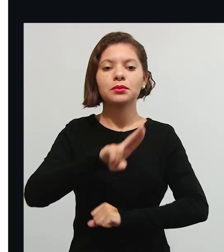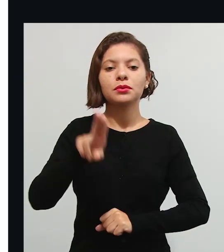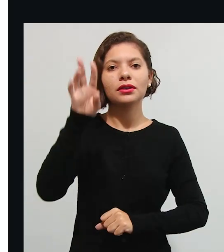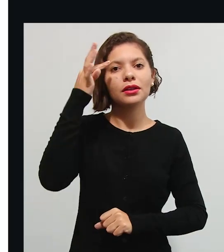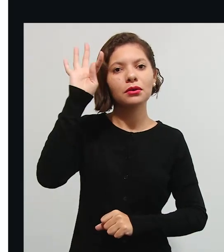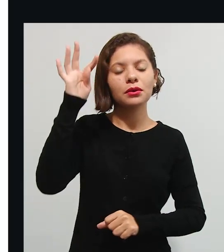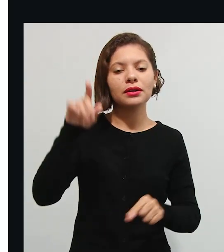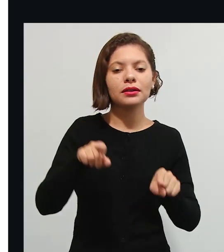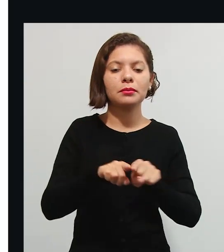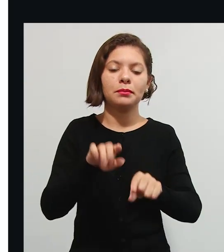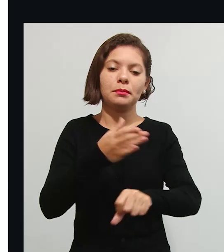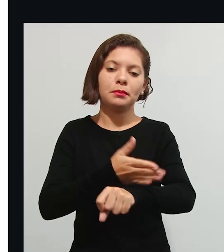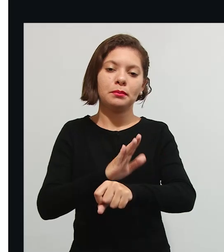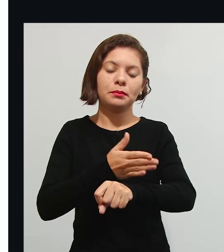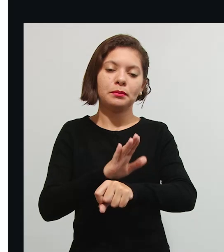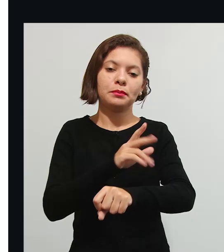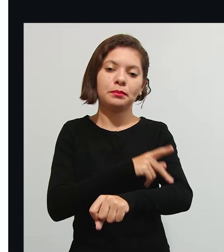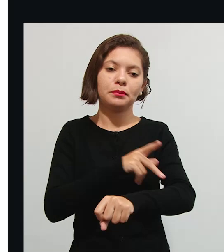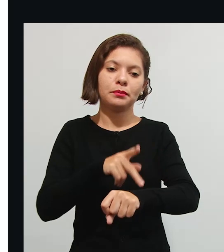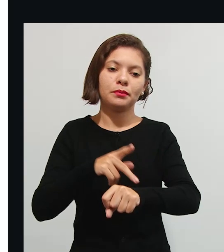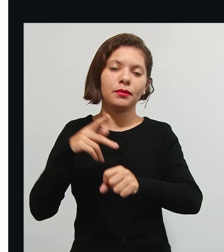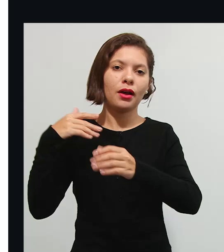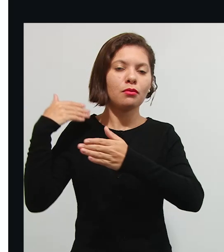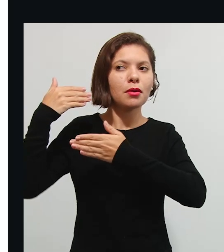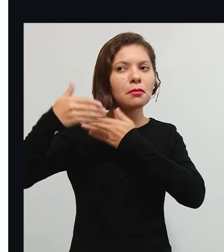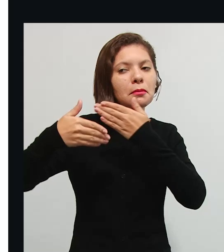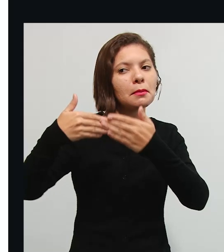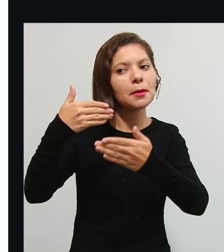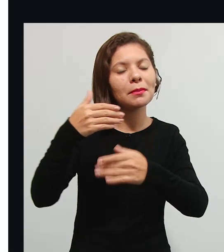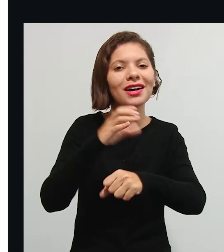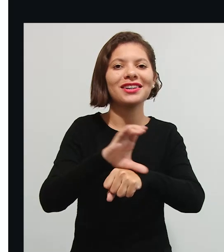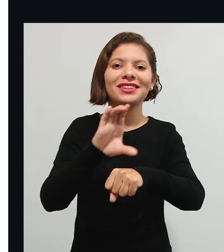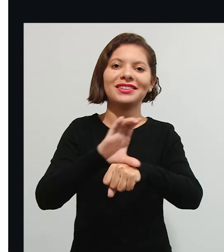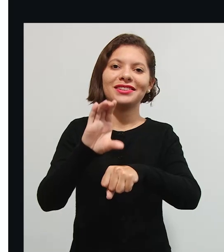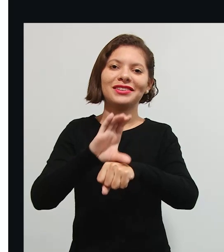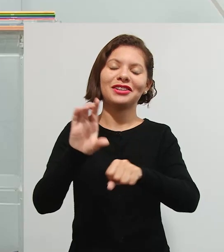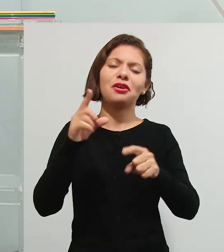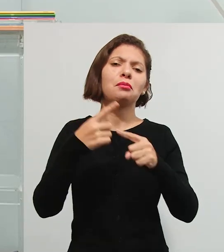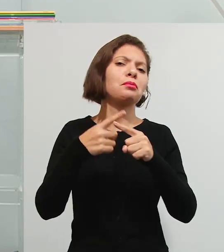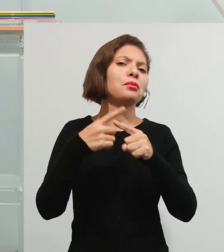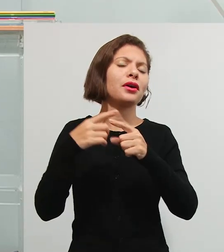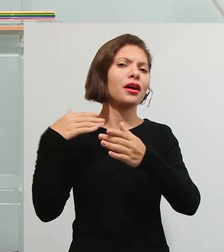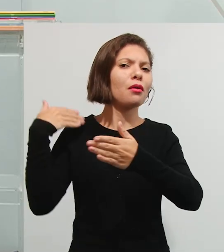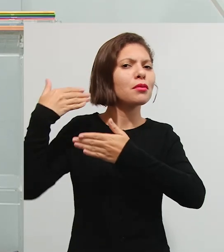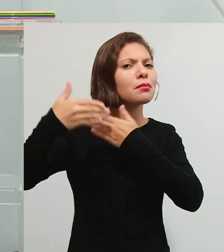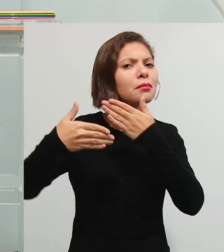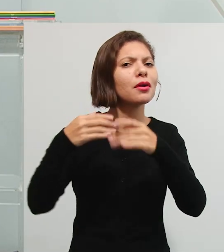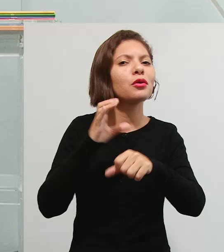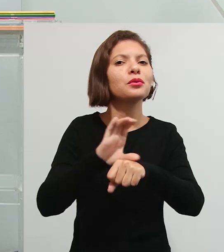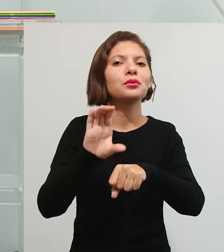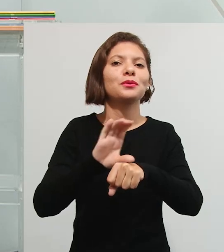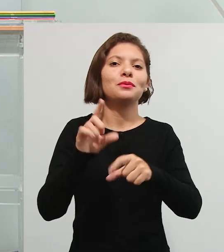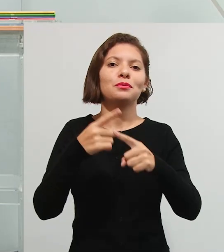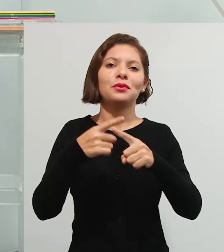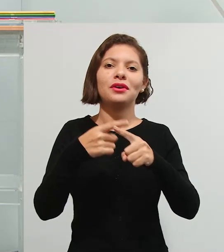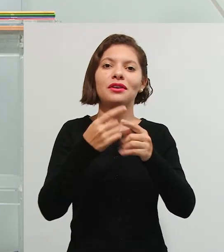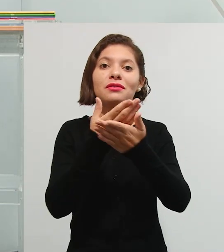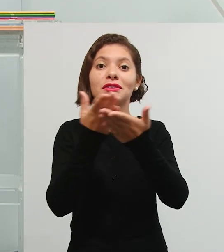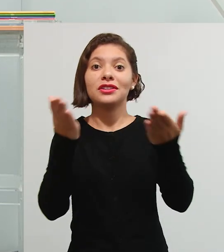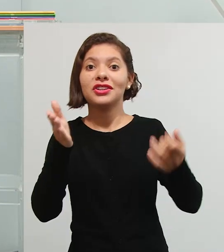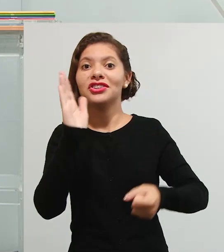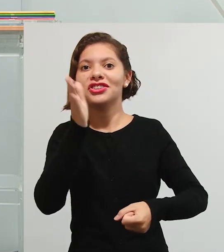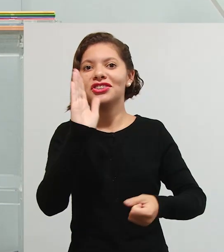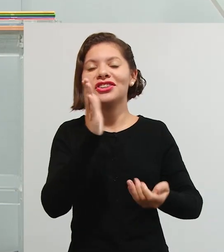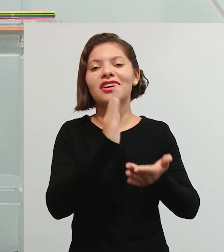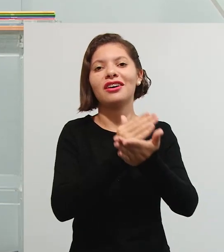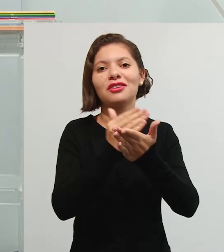teóricos e práticas pedagógicas construídas ao longo do curso. Por que ao longo do curso? Porque vocês já